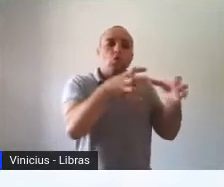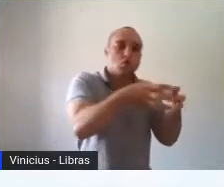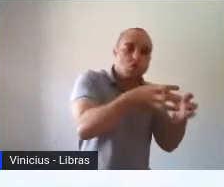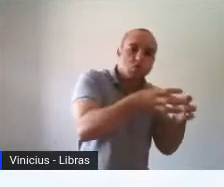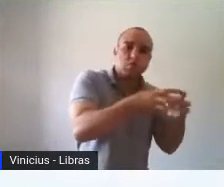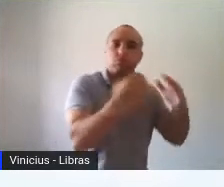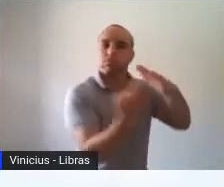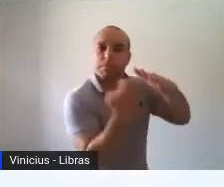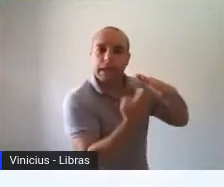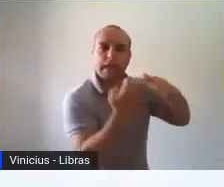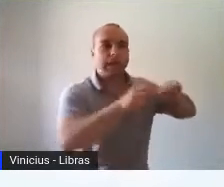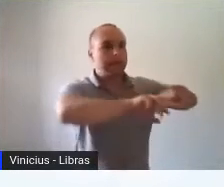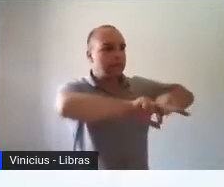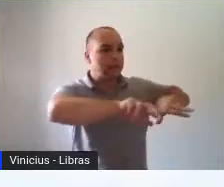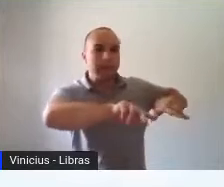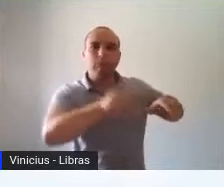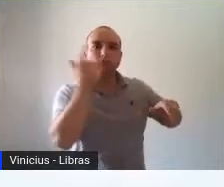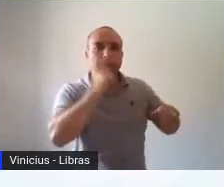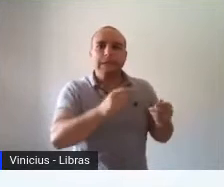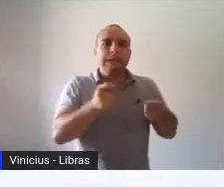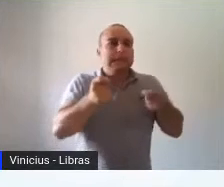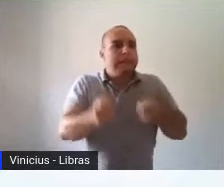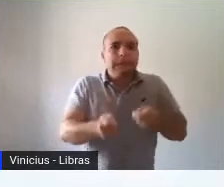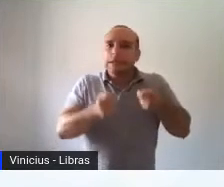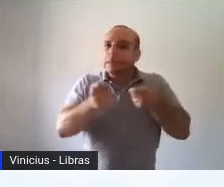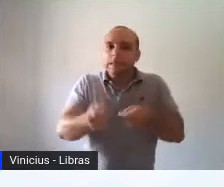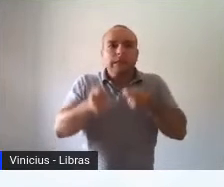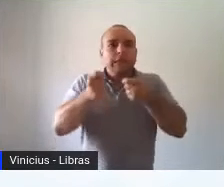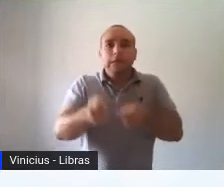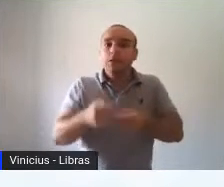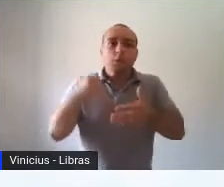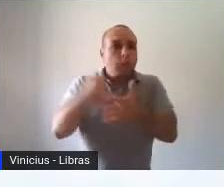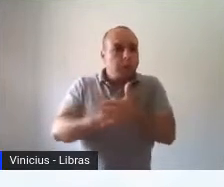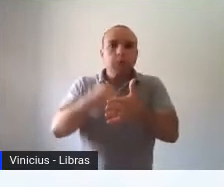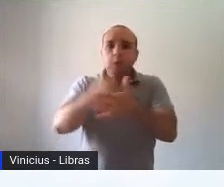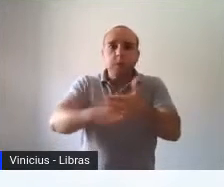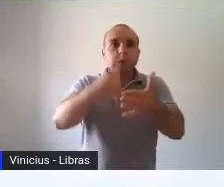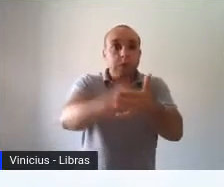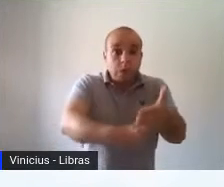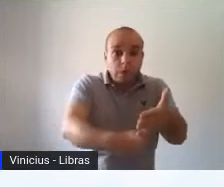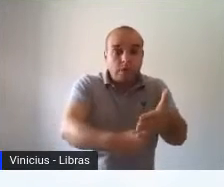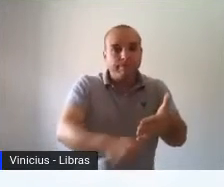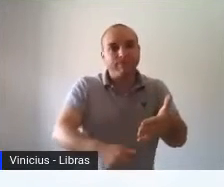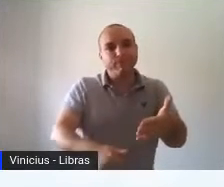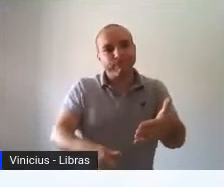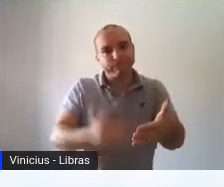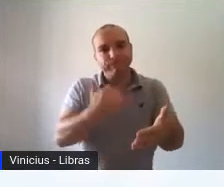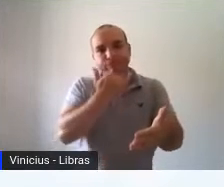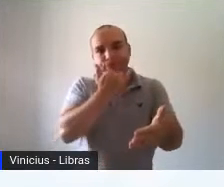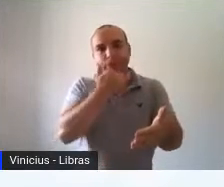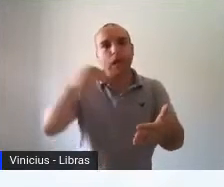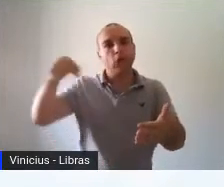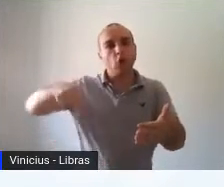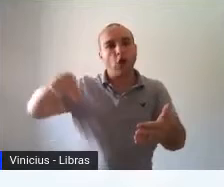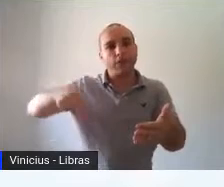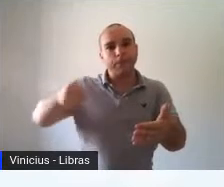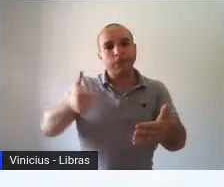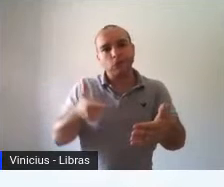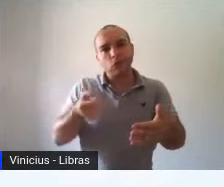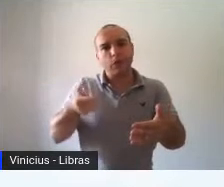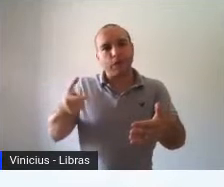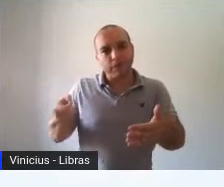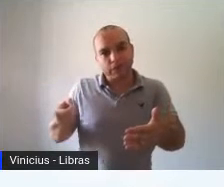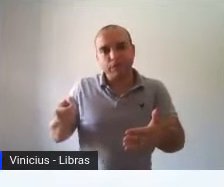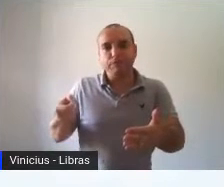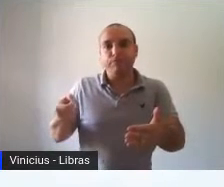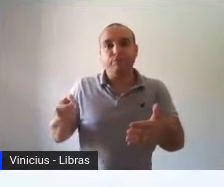regional. Infelizmente, acabou se deixando para final de novembro a gente começar a discutir. Inicialmente, e a nossa